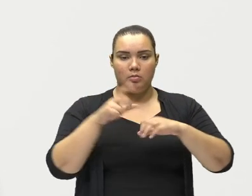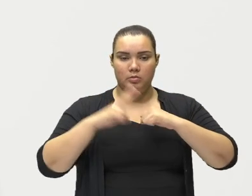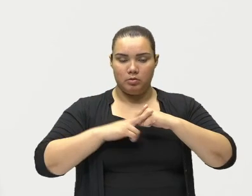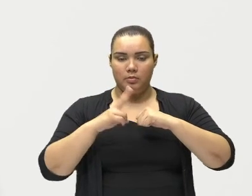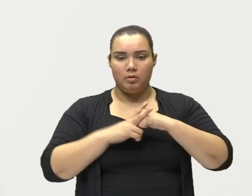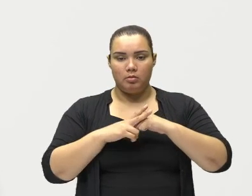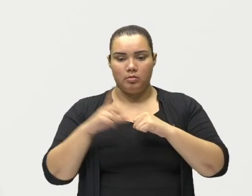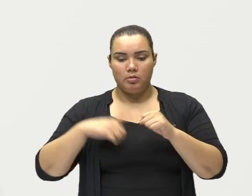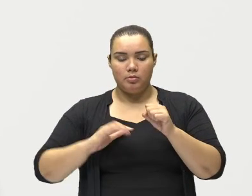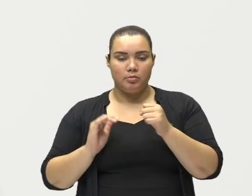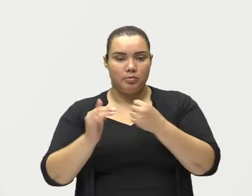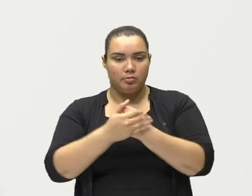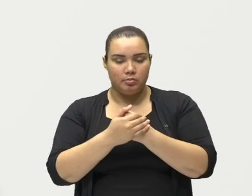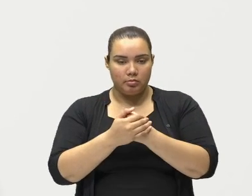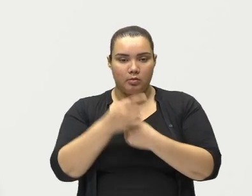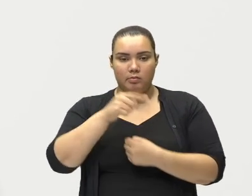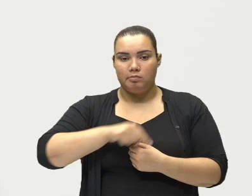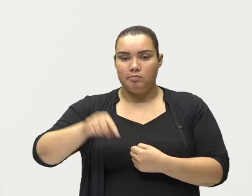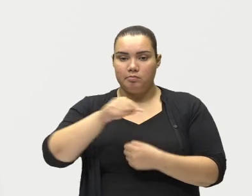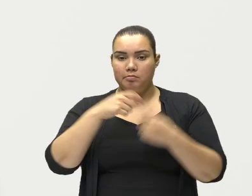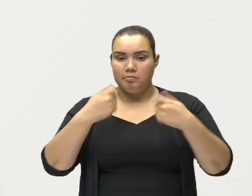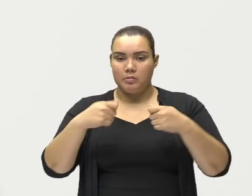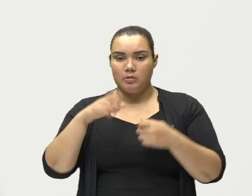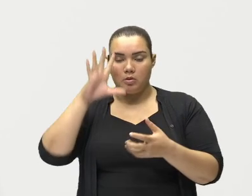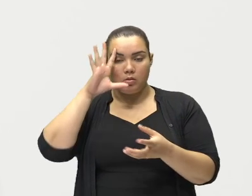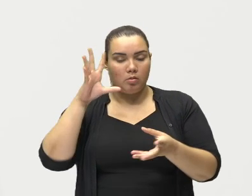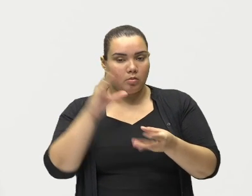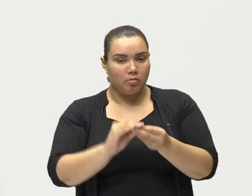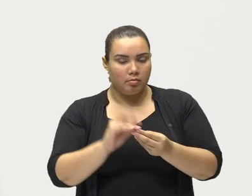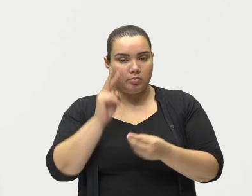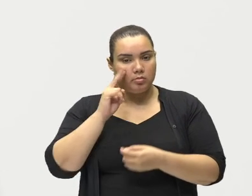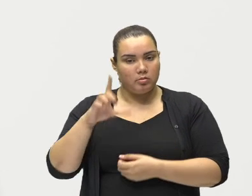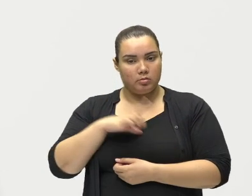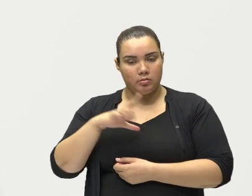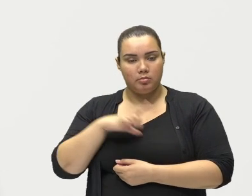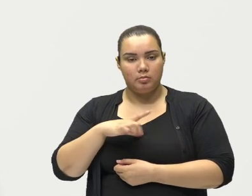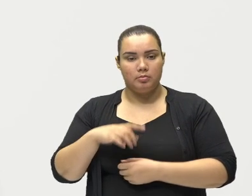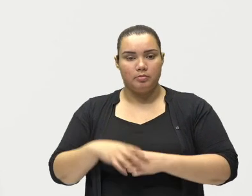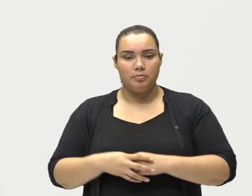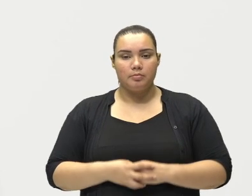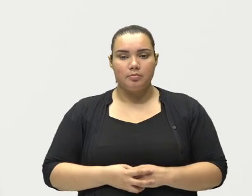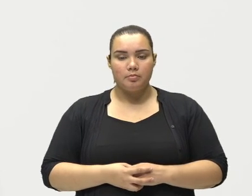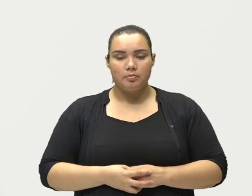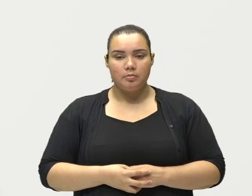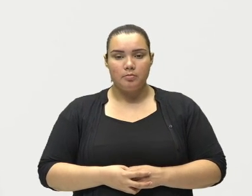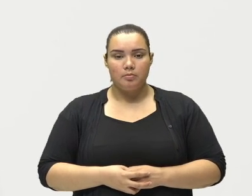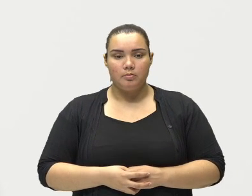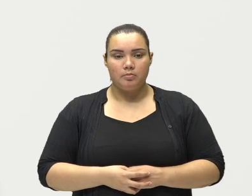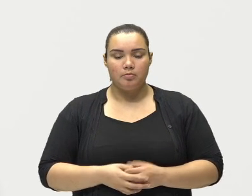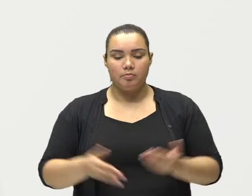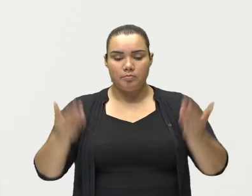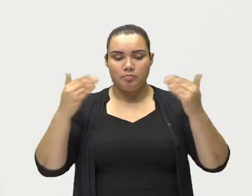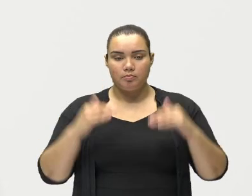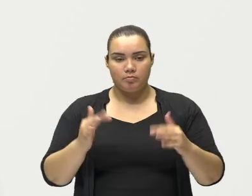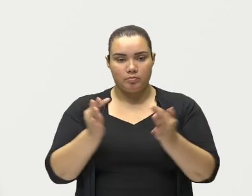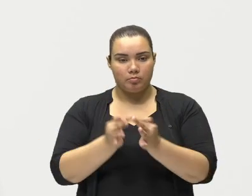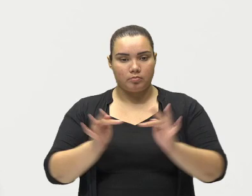está escondidinhos ali, aí você já tem que entender que ele está aqui, ó, como eu estava. Faremos o